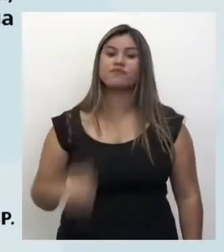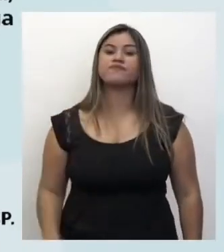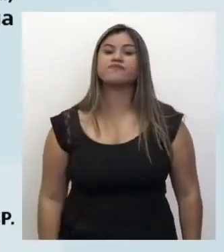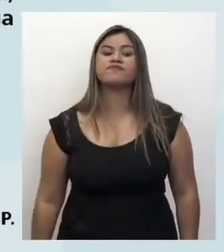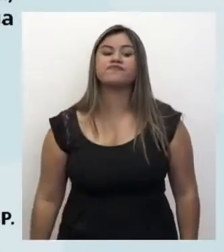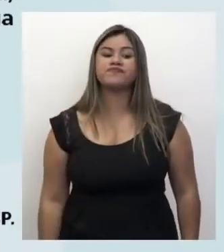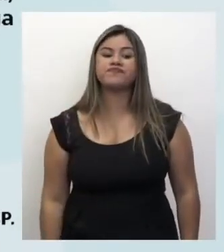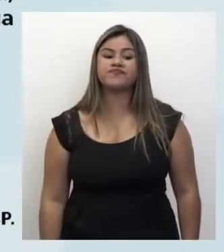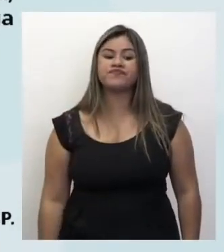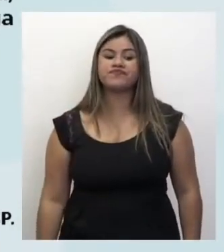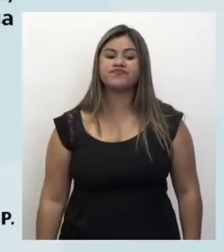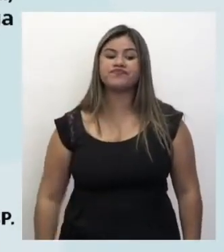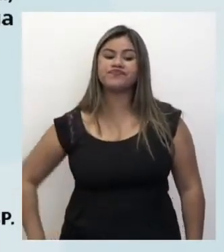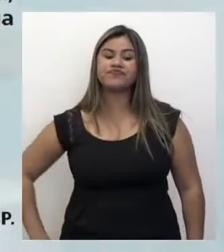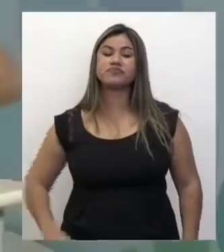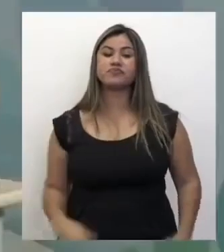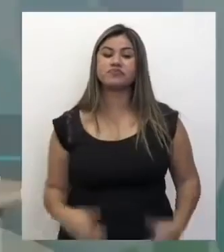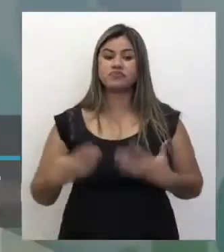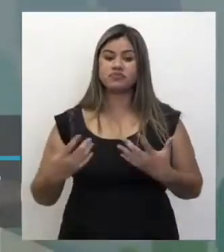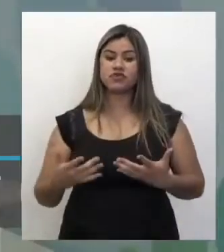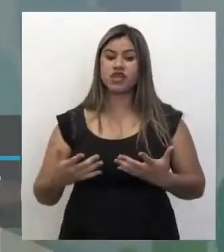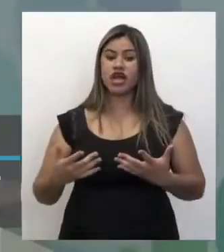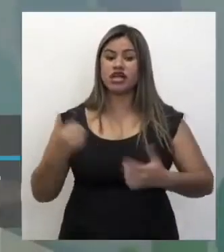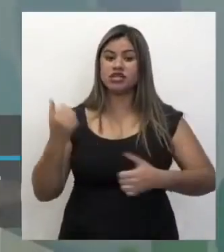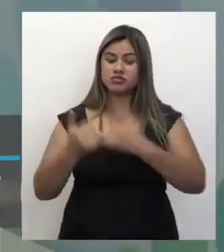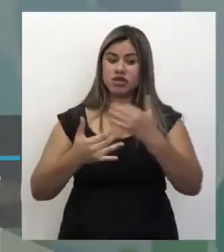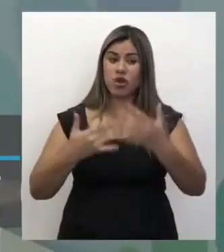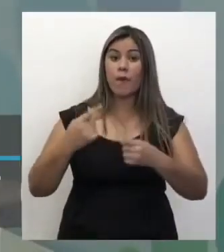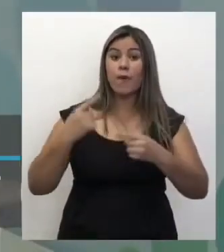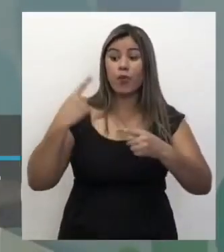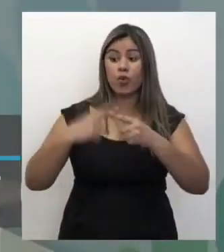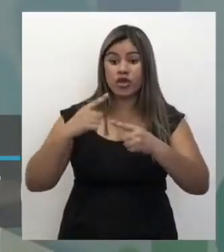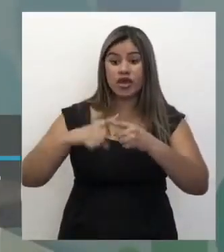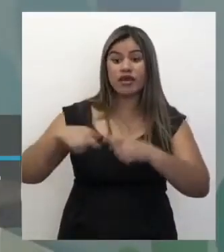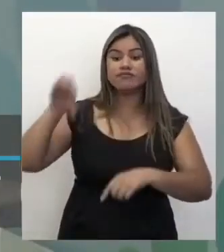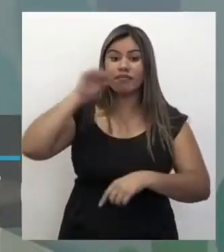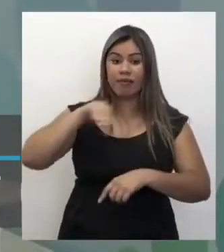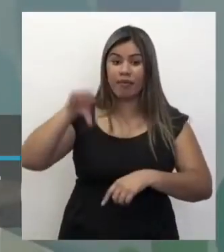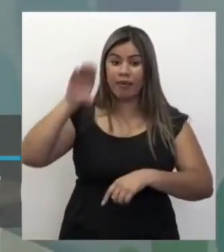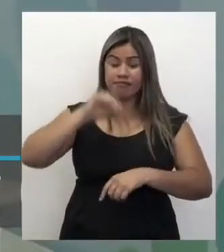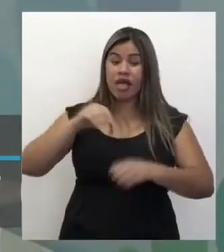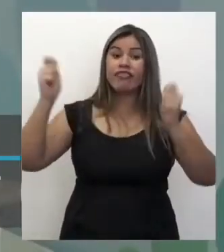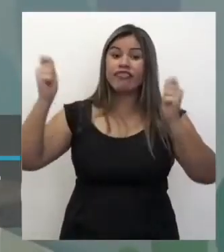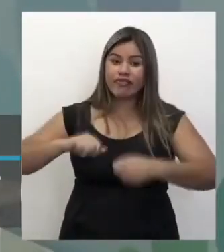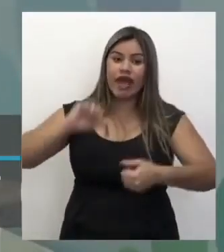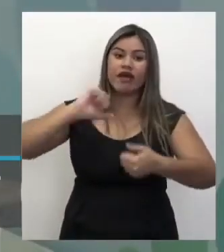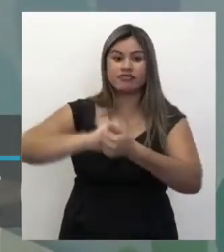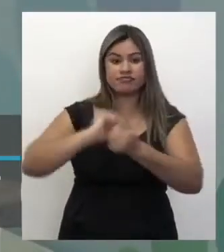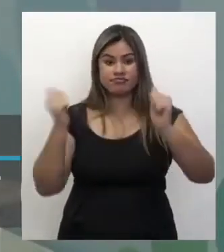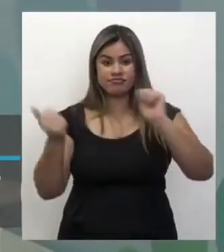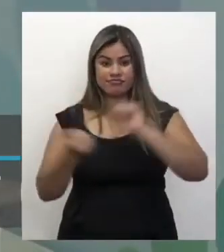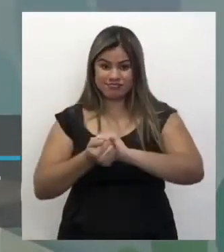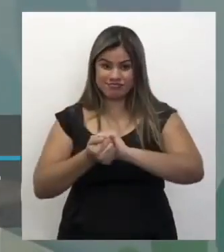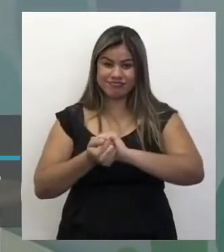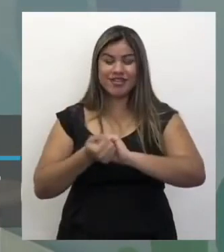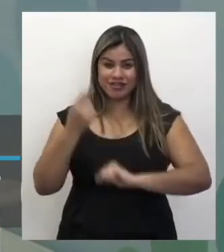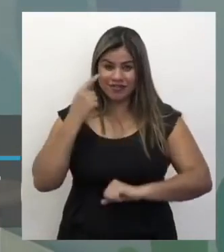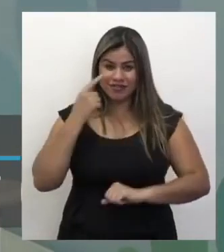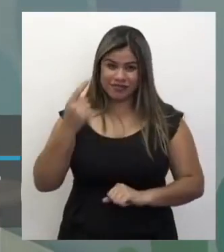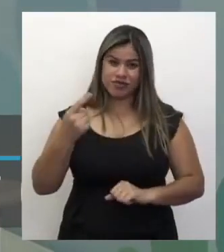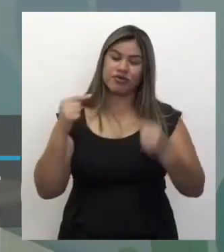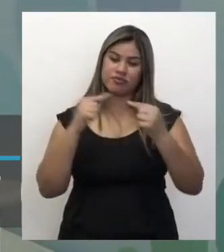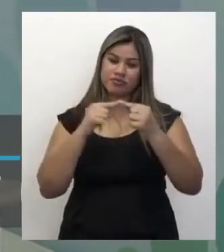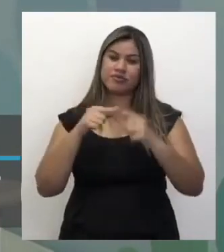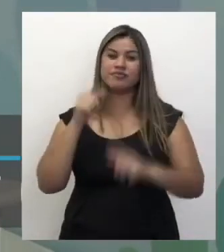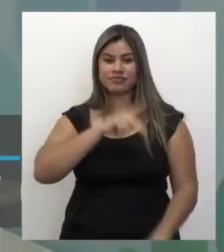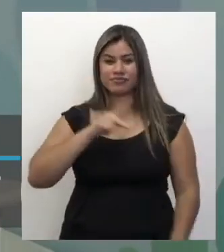consequência. Principalmente quando ela vai ali, pois os falantes devem ser capazes de adequar. Essa é a consequência, a adequação, conforme bem a André